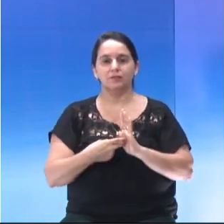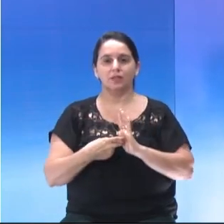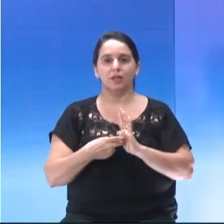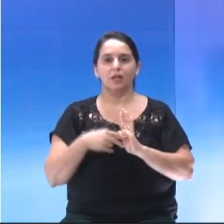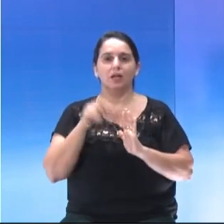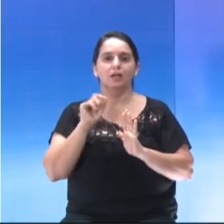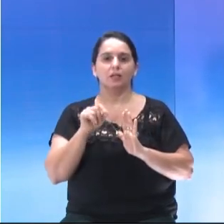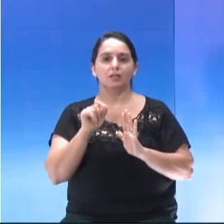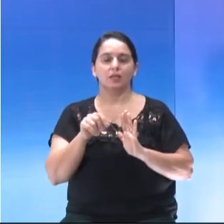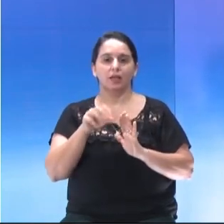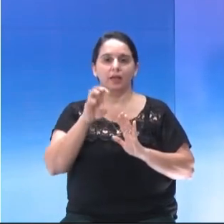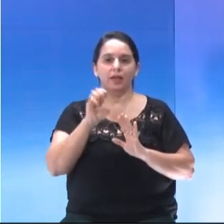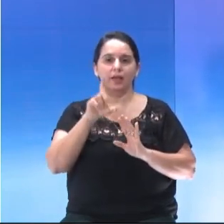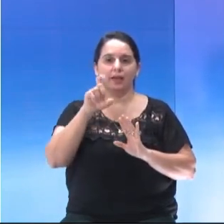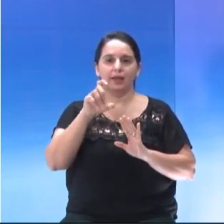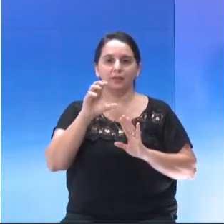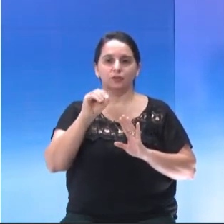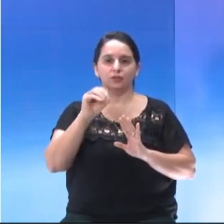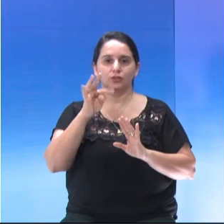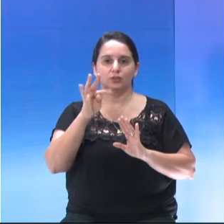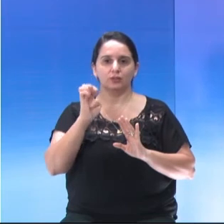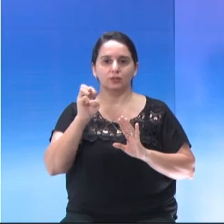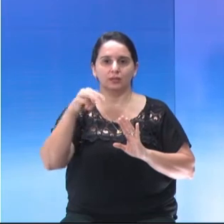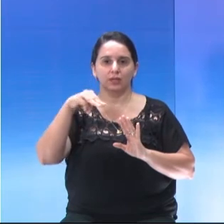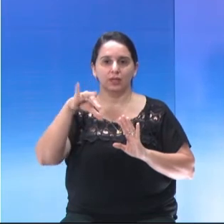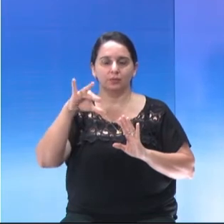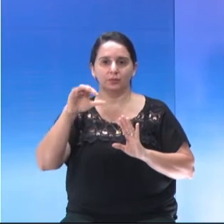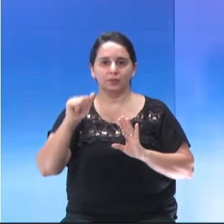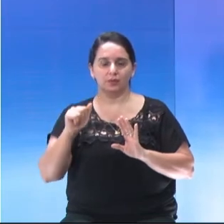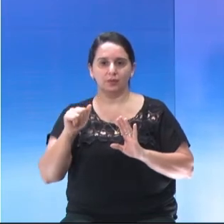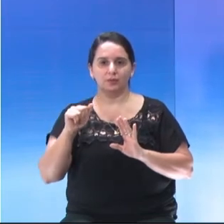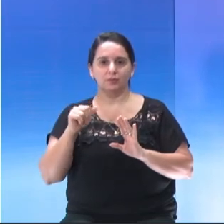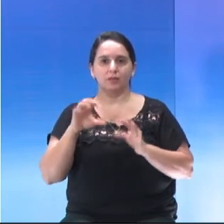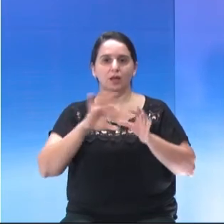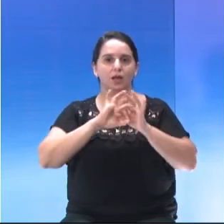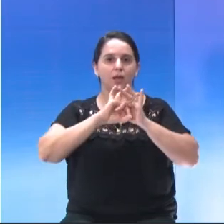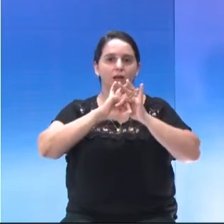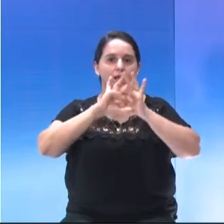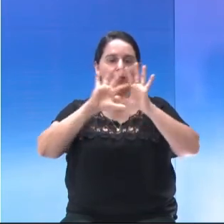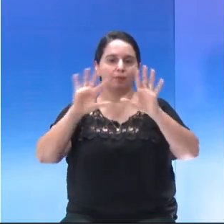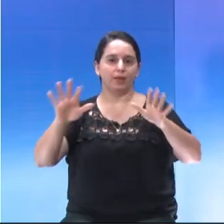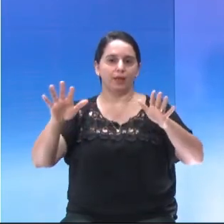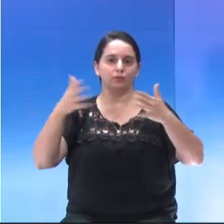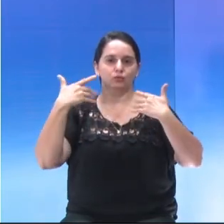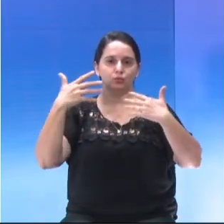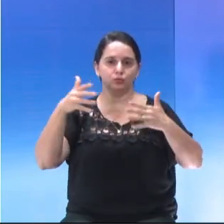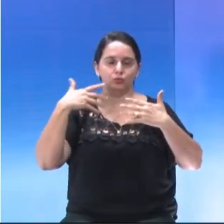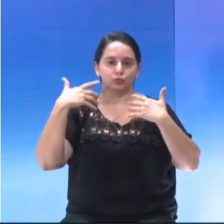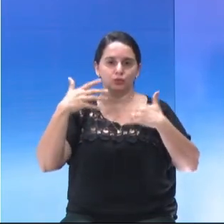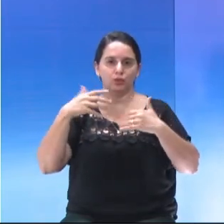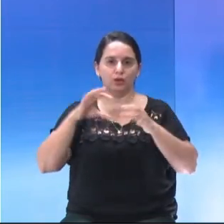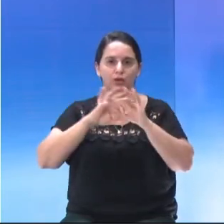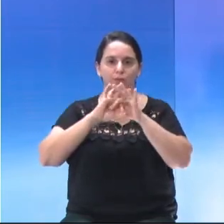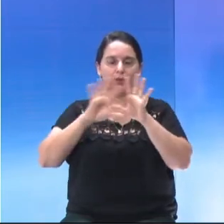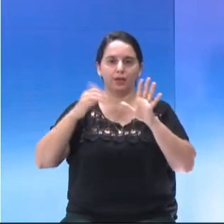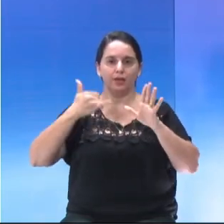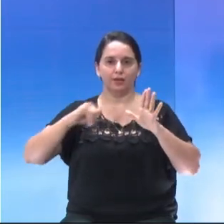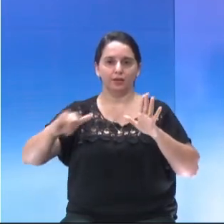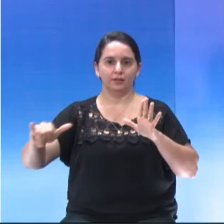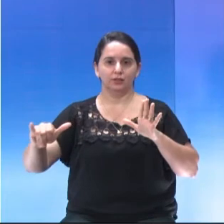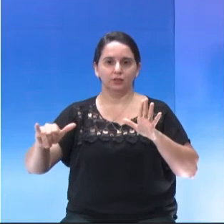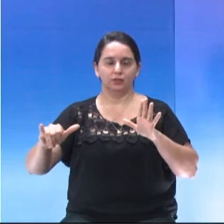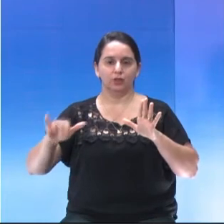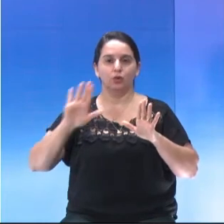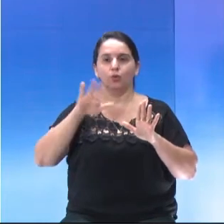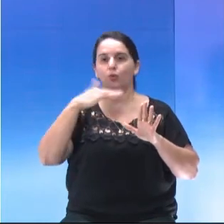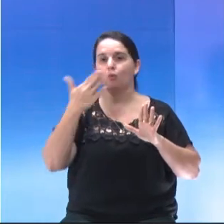significa que a reação é exotérmica. Se a reação é exotérmica, ela libera calor, libera energia. E